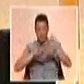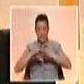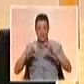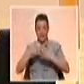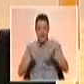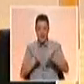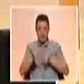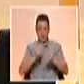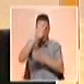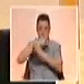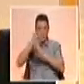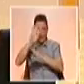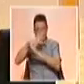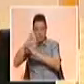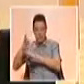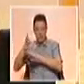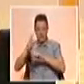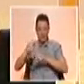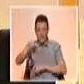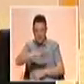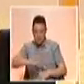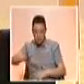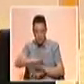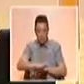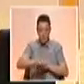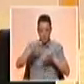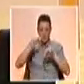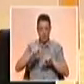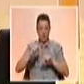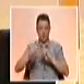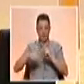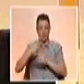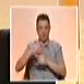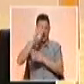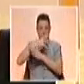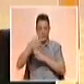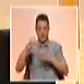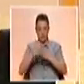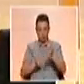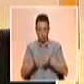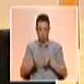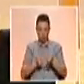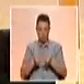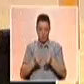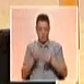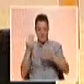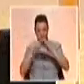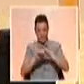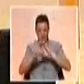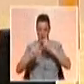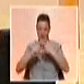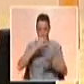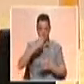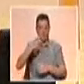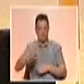tínhamos que ter planos de gestão de região hidrográfica, definir as regiões hidrográficas e ter esses planos de gestão implementados em